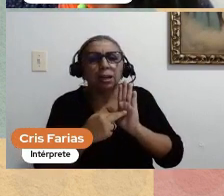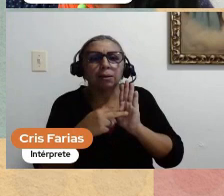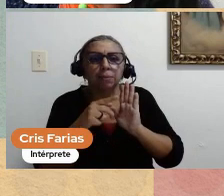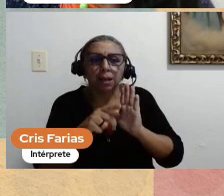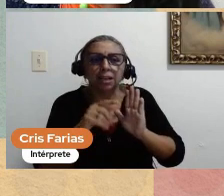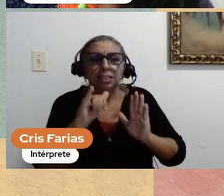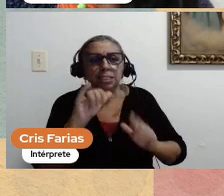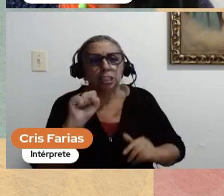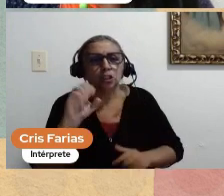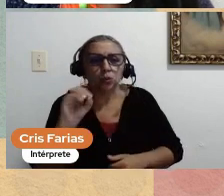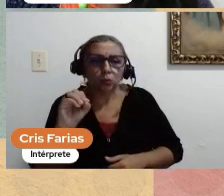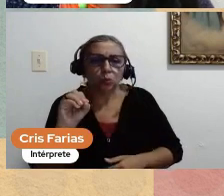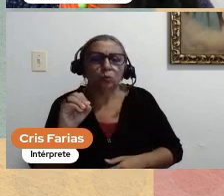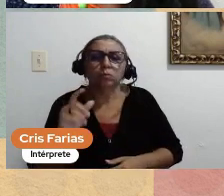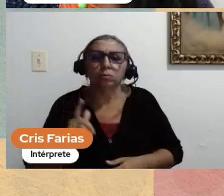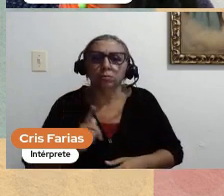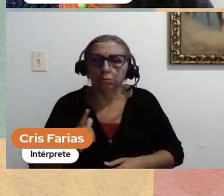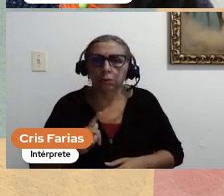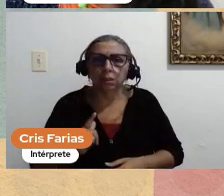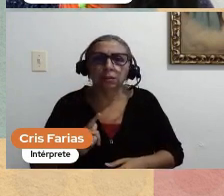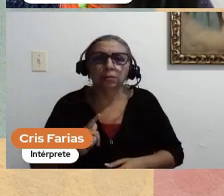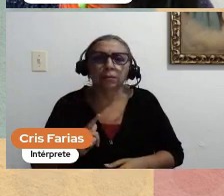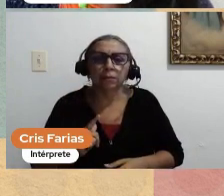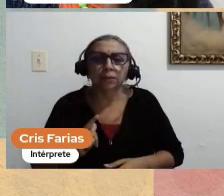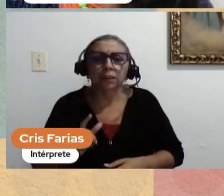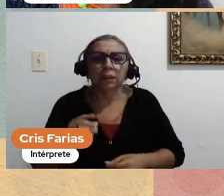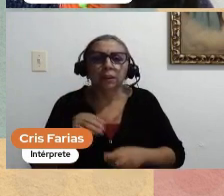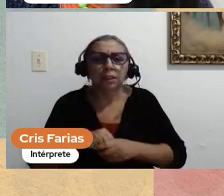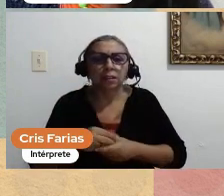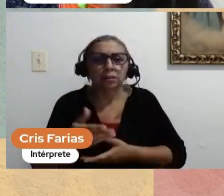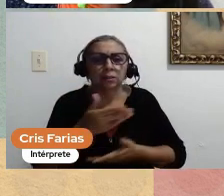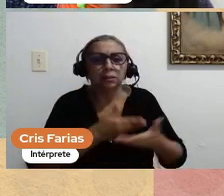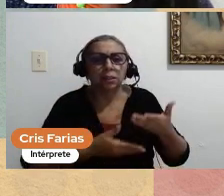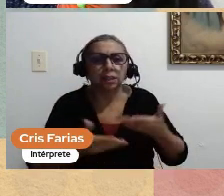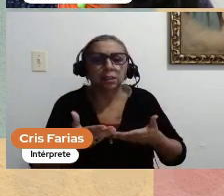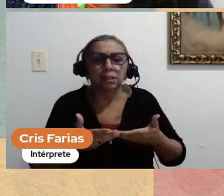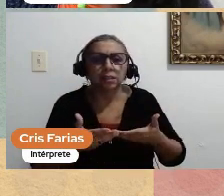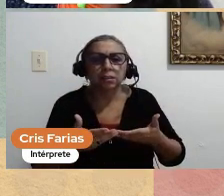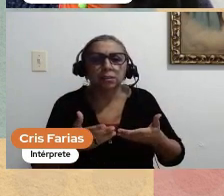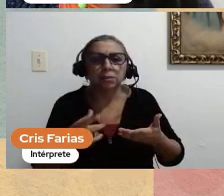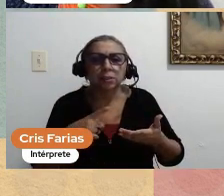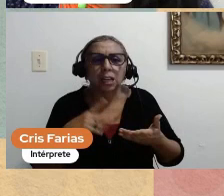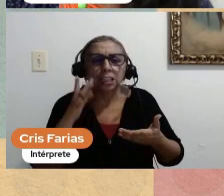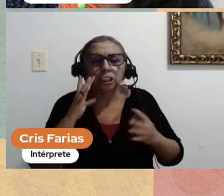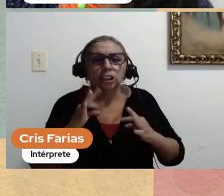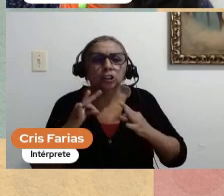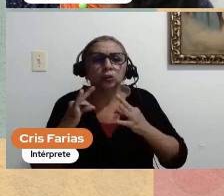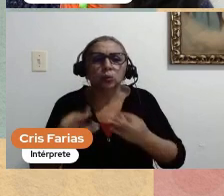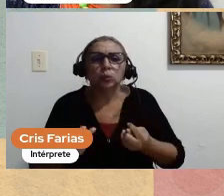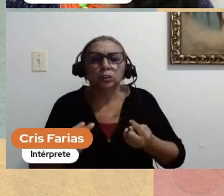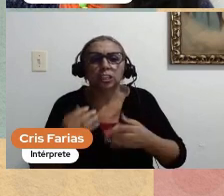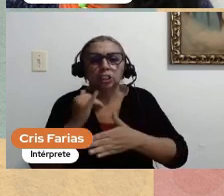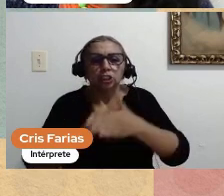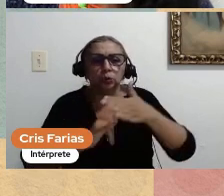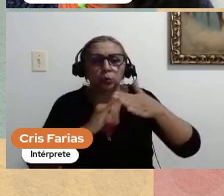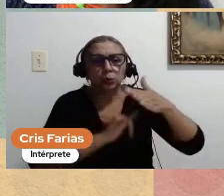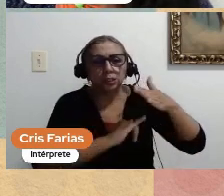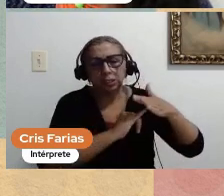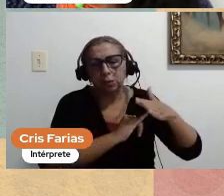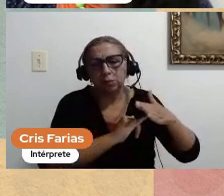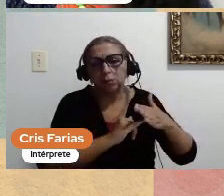está sendo aplicado, né? Está em diálogo com, acredito que com todas as instituições,